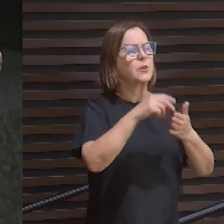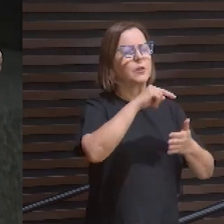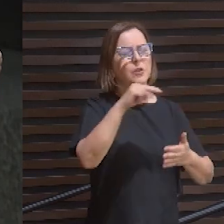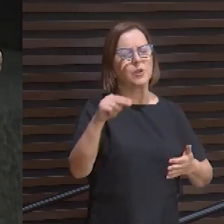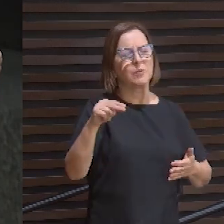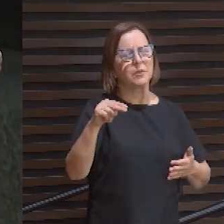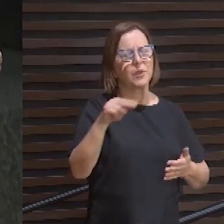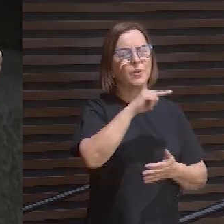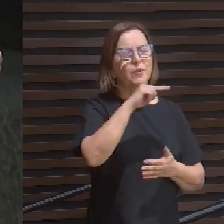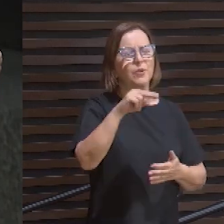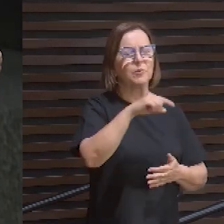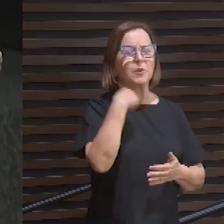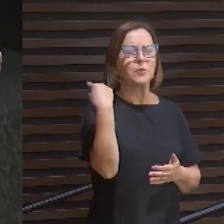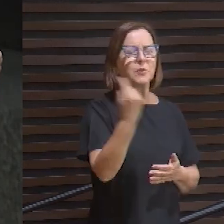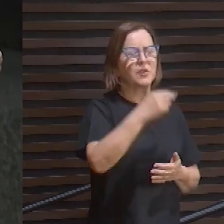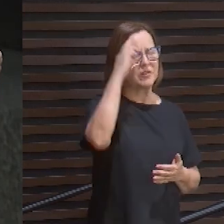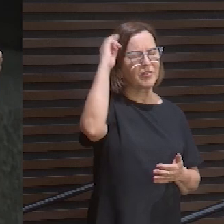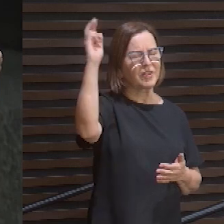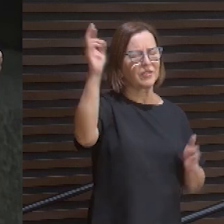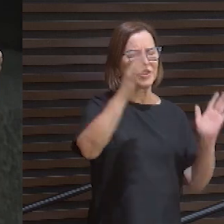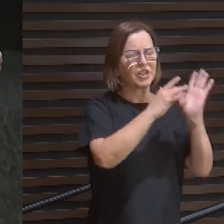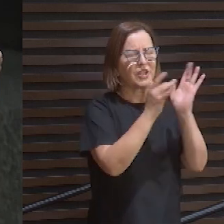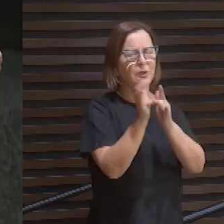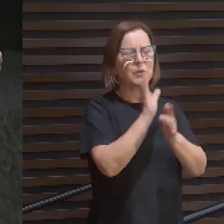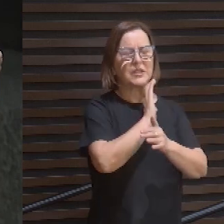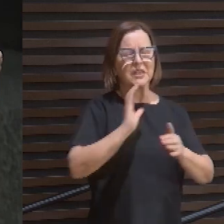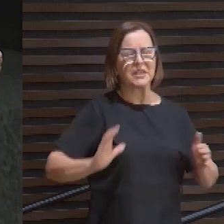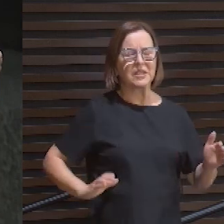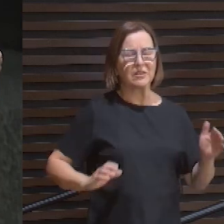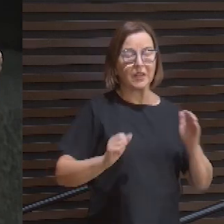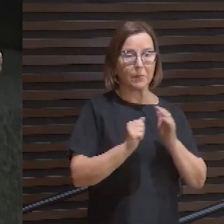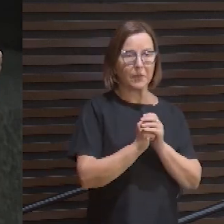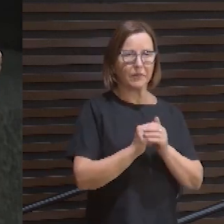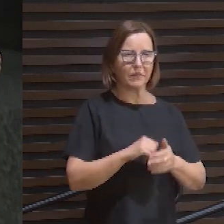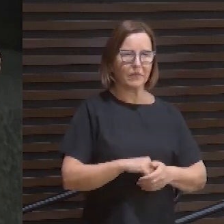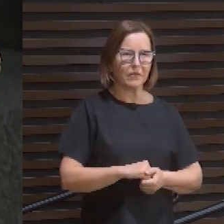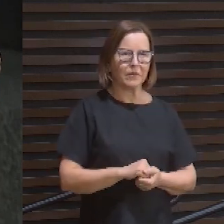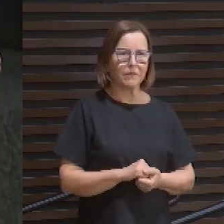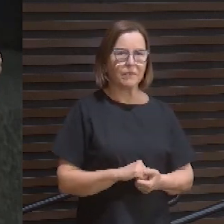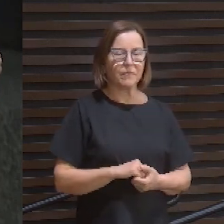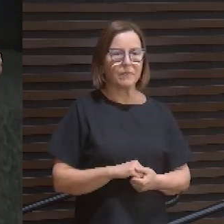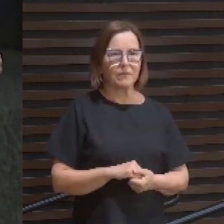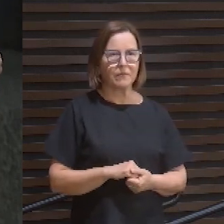nome de nosso Senhor Jesus Cristo. Amém.